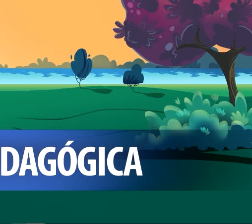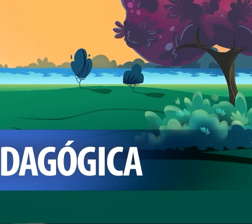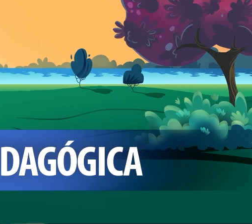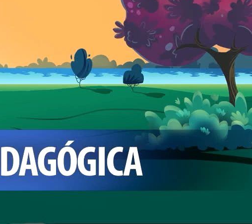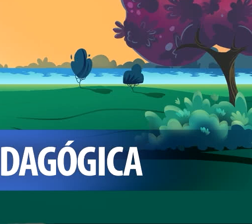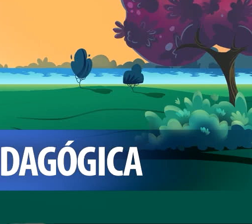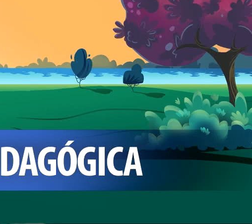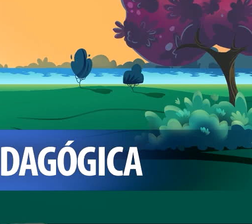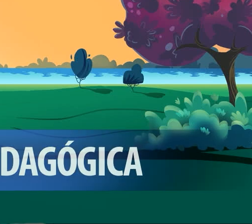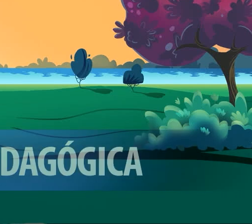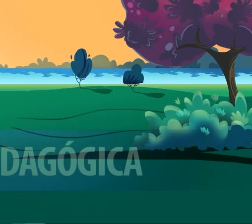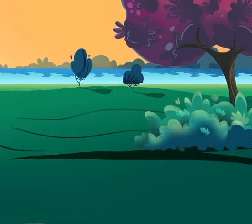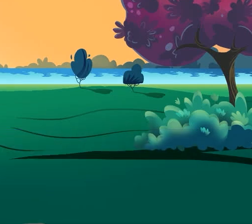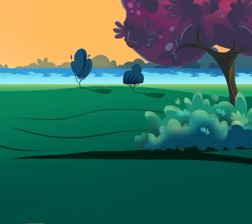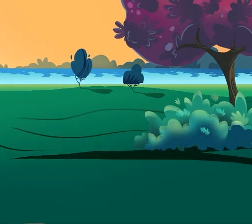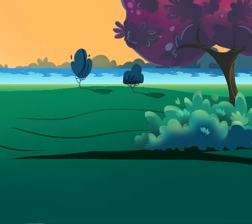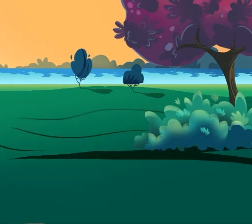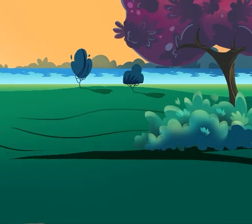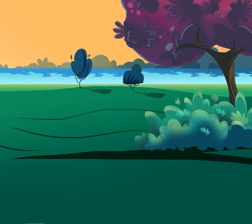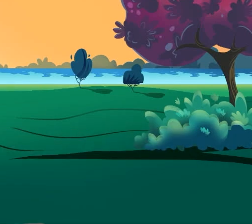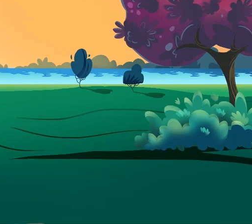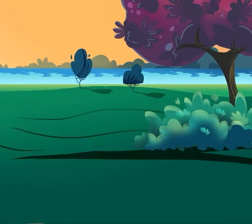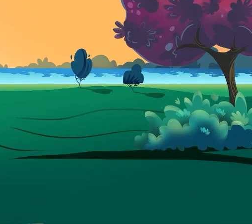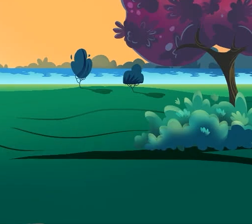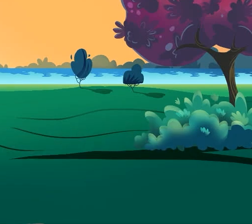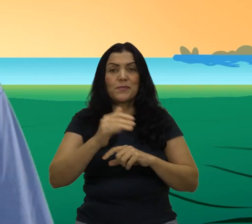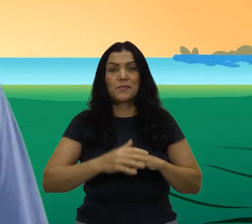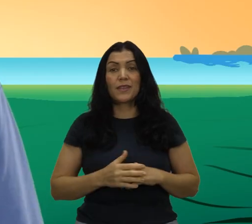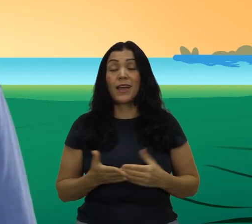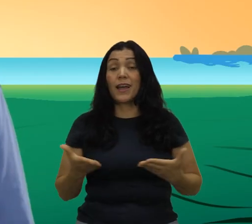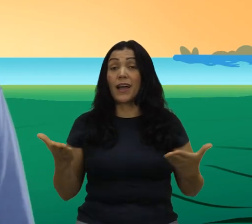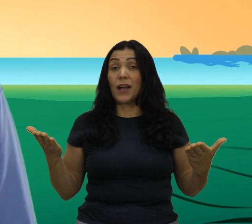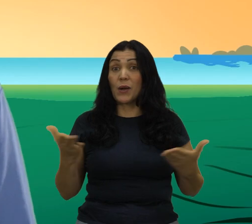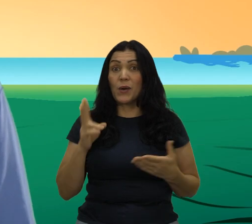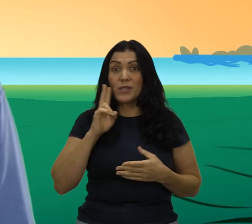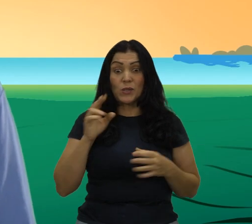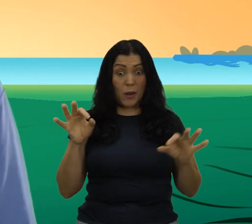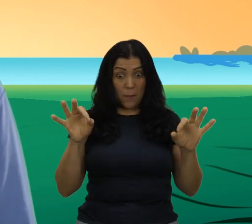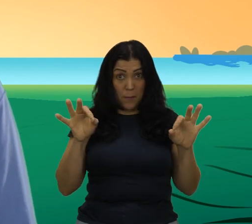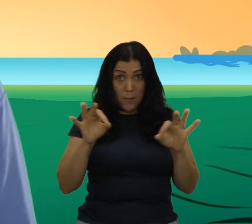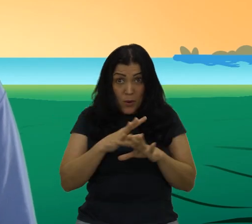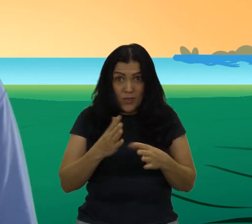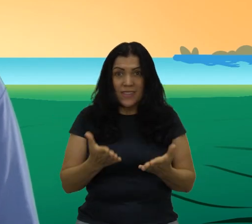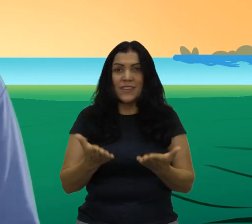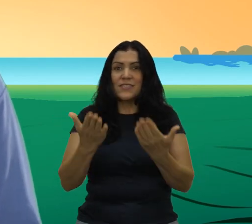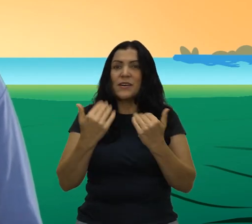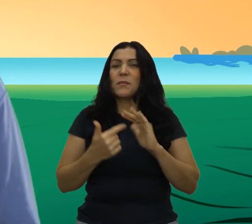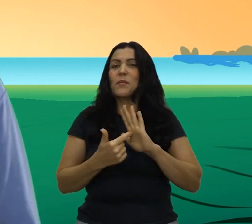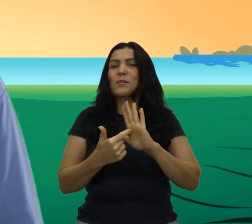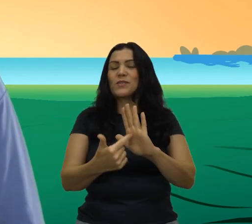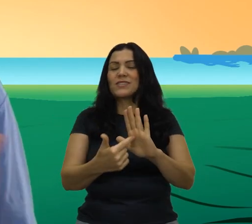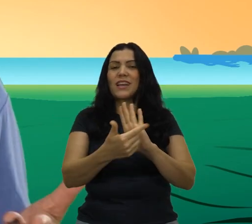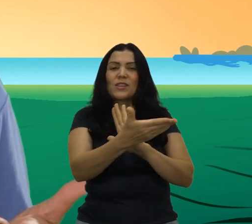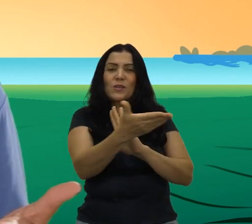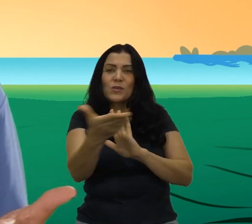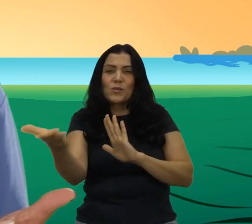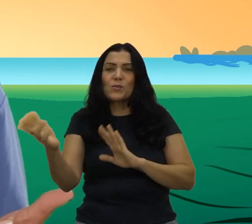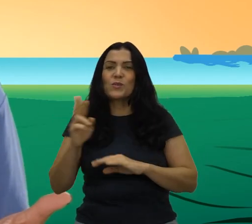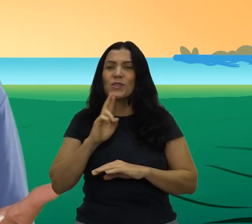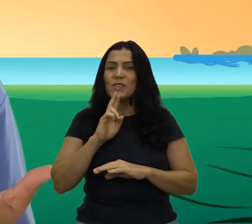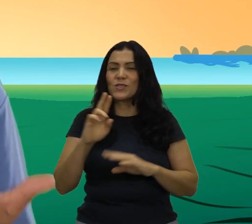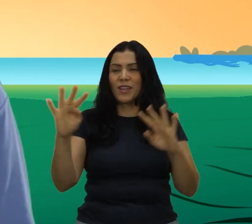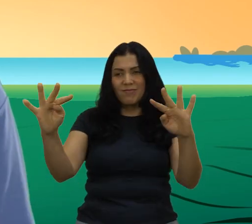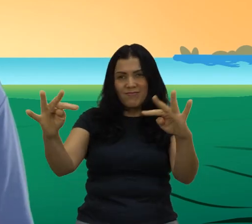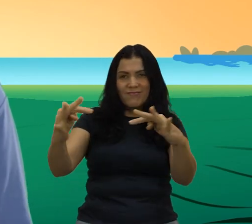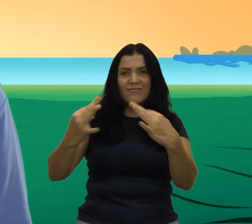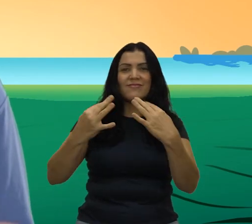que é quando vamos juntar cada pedacinho para contar a nossa história. Agora que a história ficou pronta, é hora de mostrar para todo mundo o